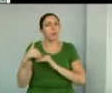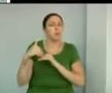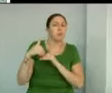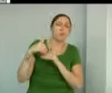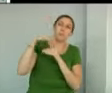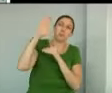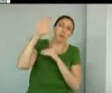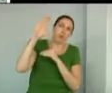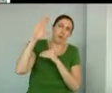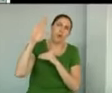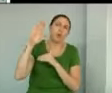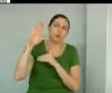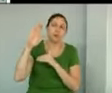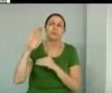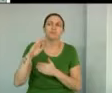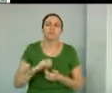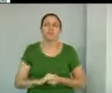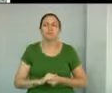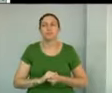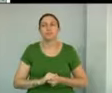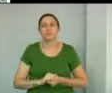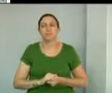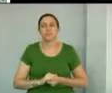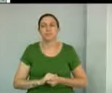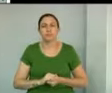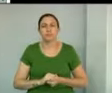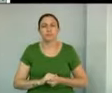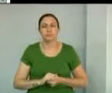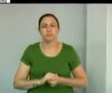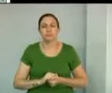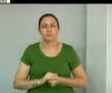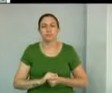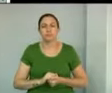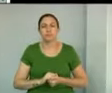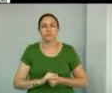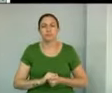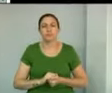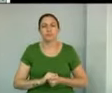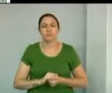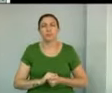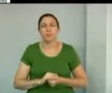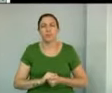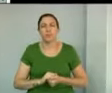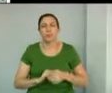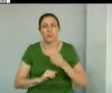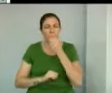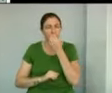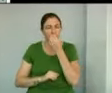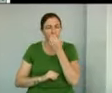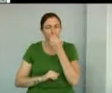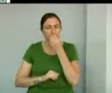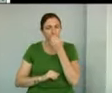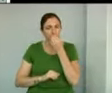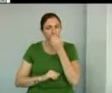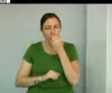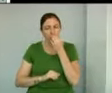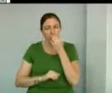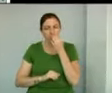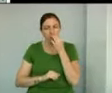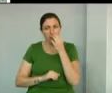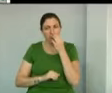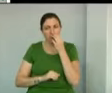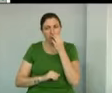o mínimo obrigatório. Estimado que conta para MDE e Fundeb, que são os gastos lá de, que contam para